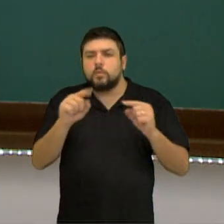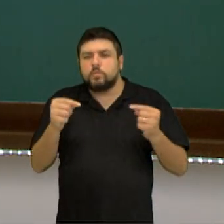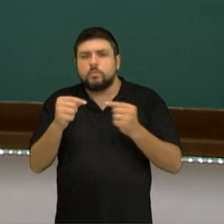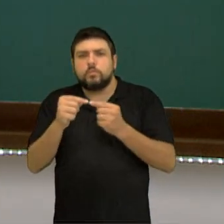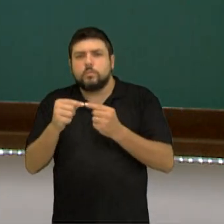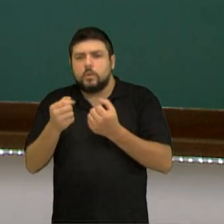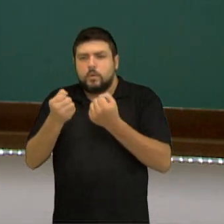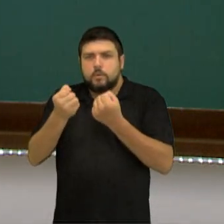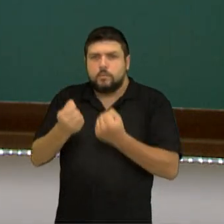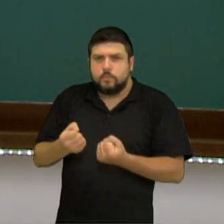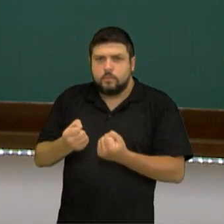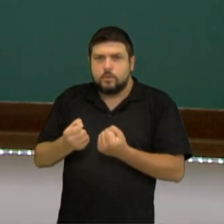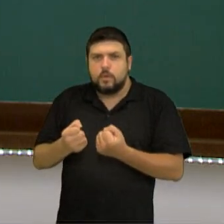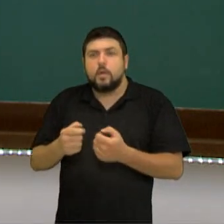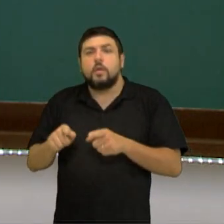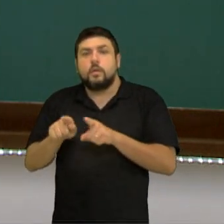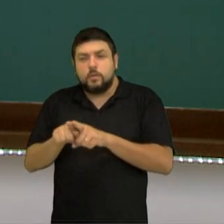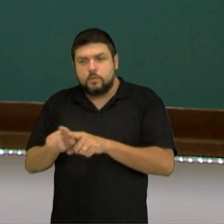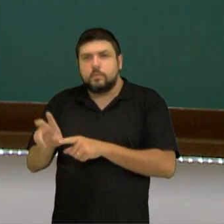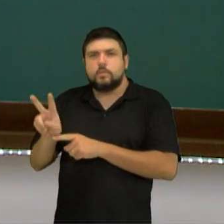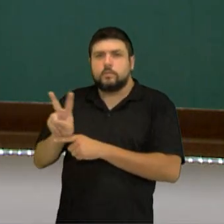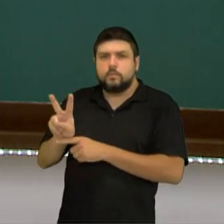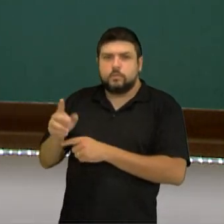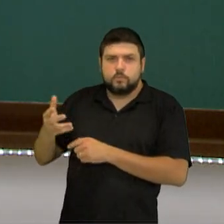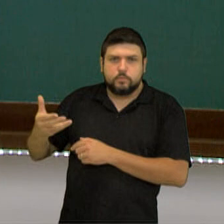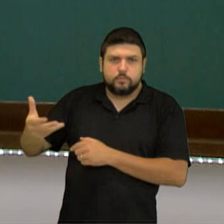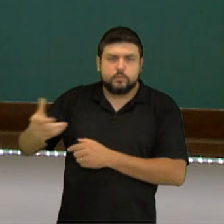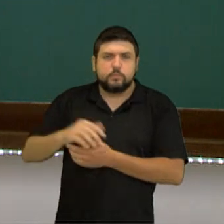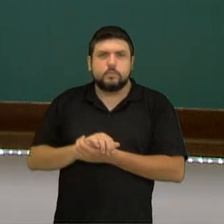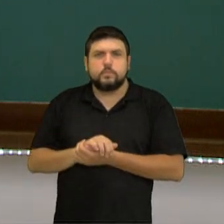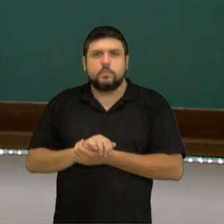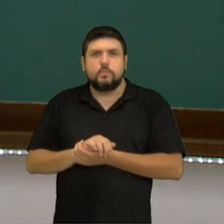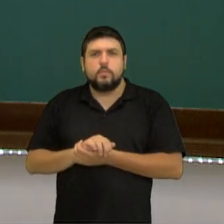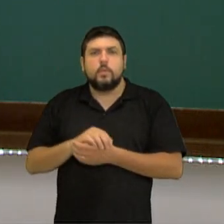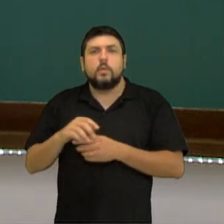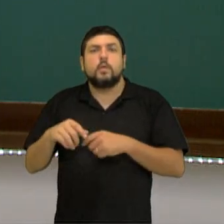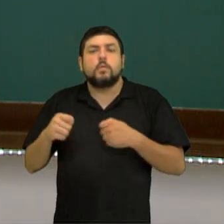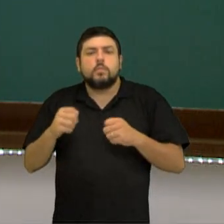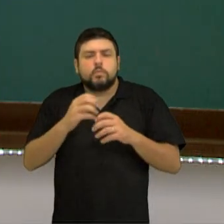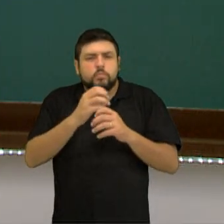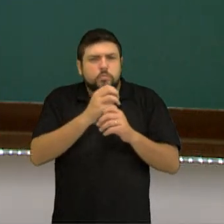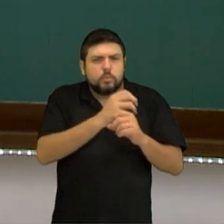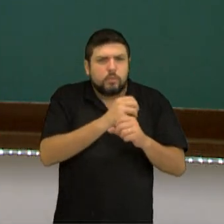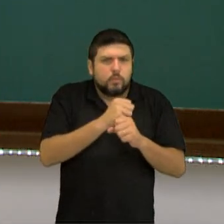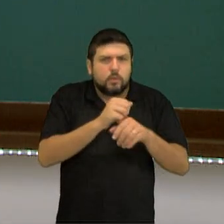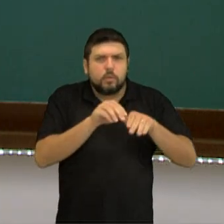E também que para calcular a quantidade de movimento, precisamos multiplicar a massa do corpo pela sua